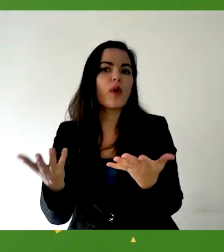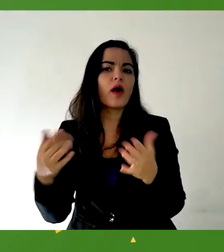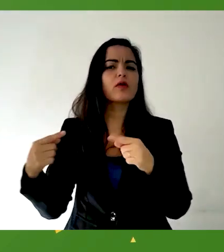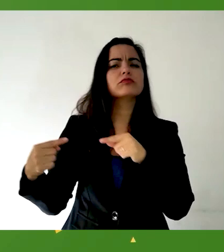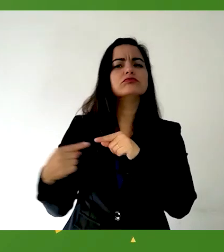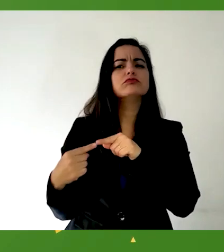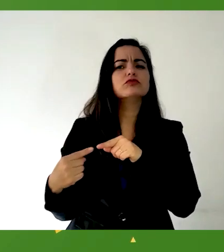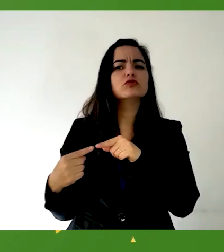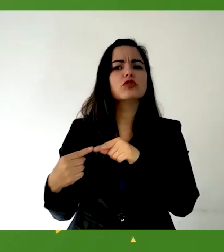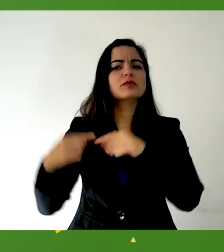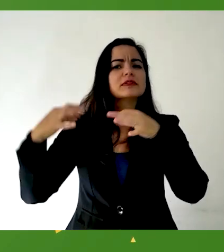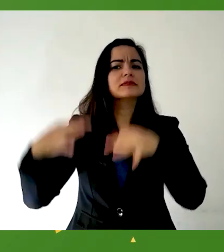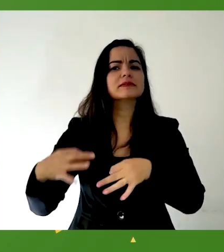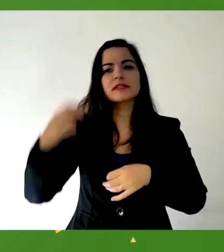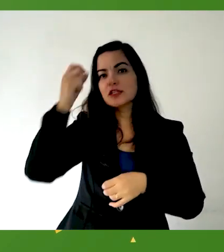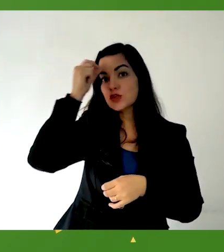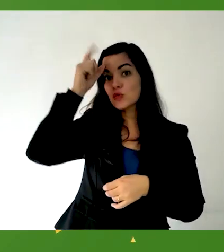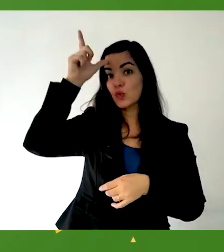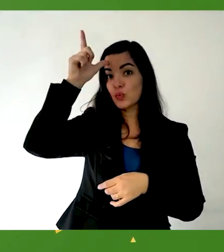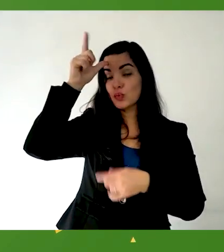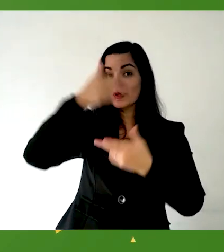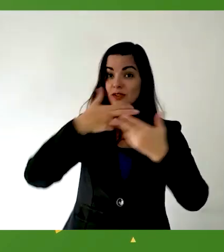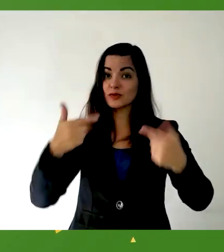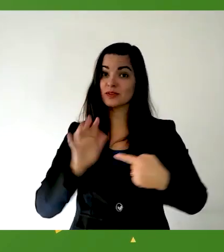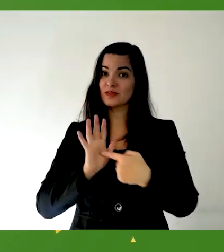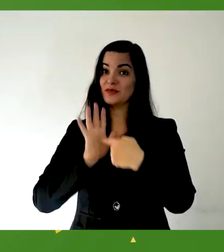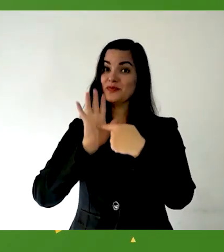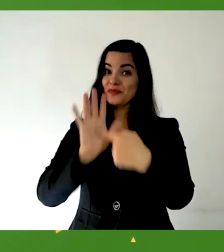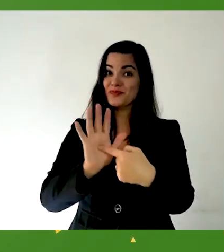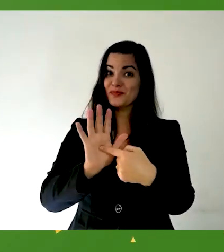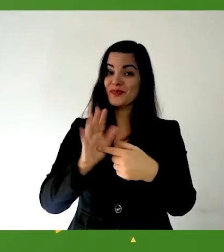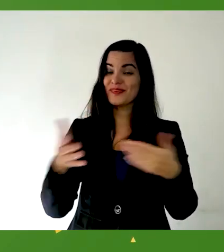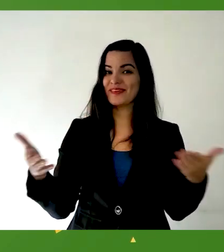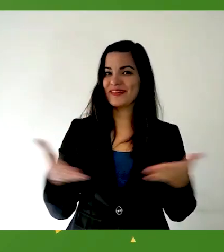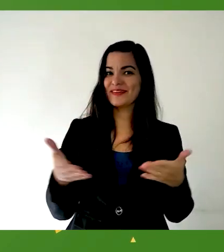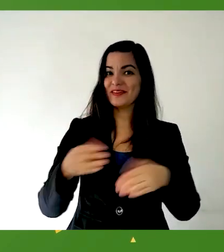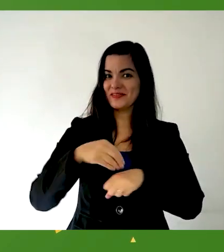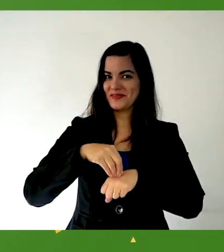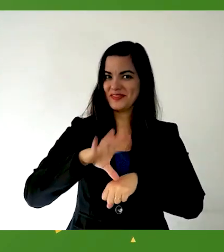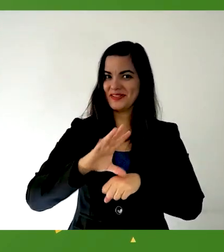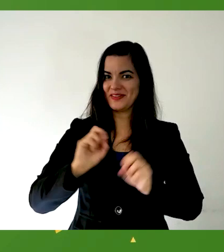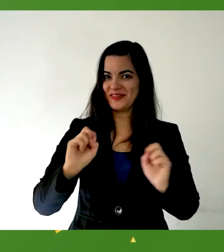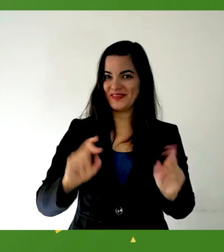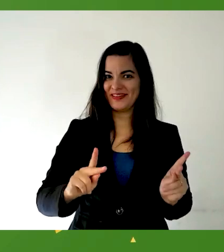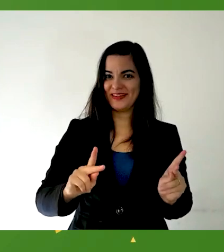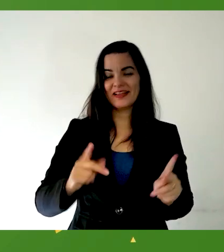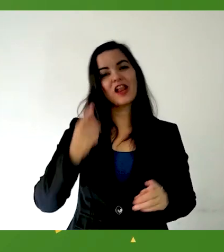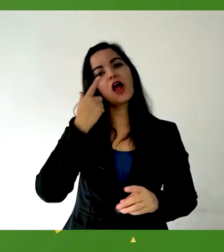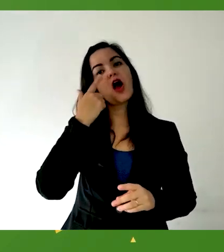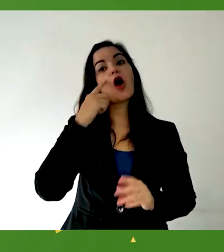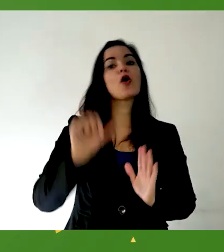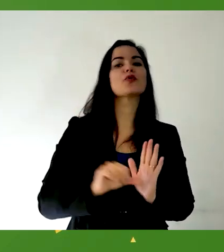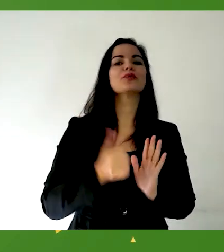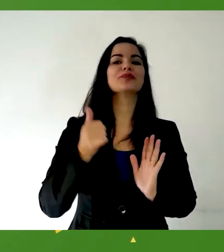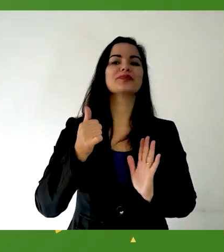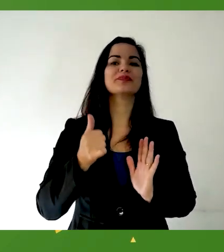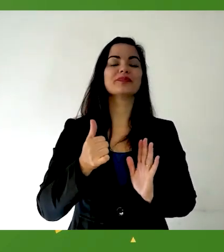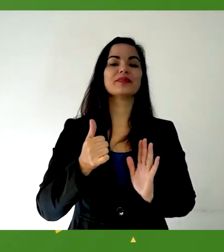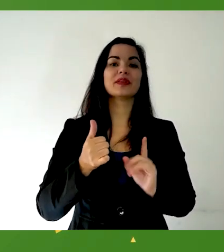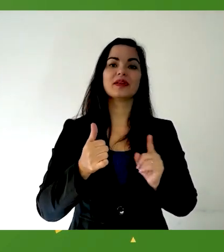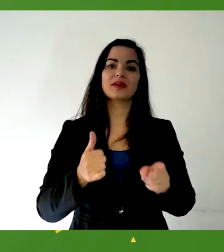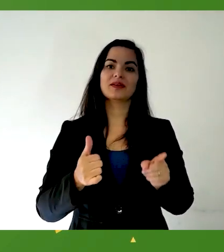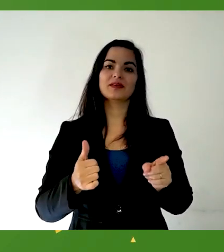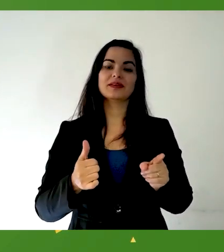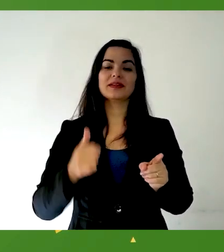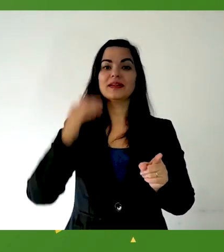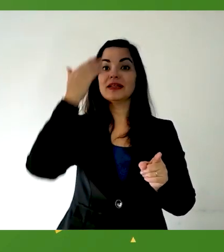que tem como cultura os elementos que eu vou apresentar na dica, tá bom? Então, a primeira, você